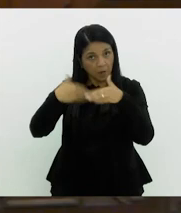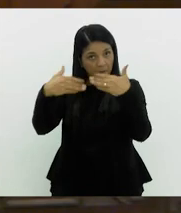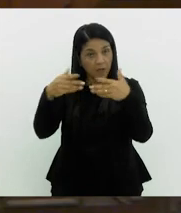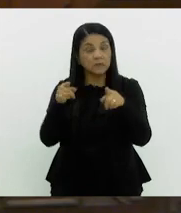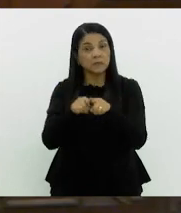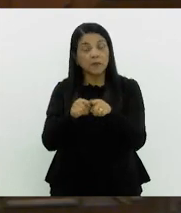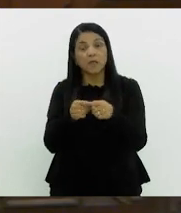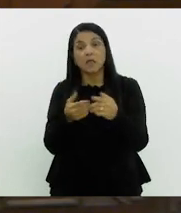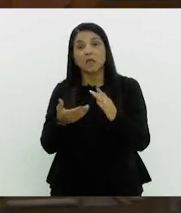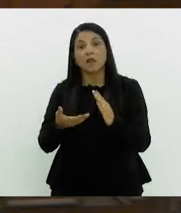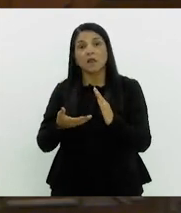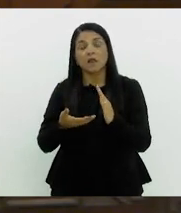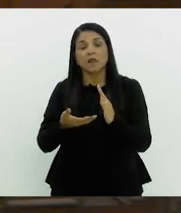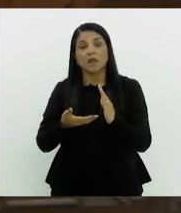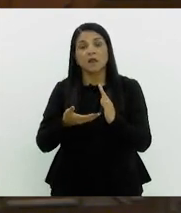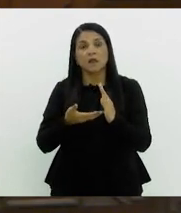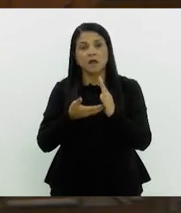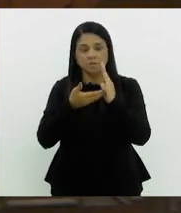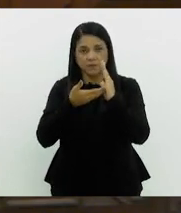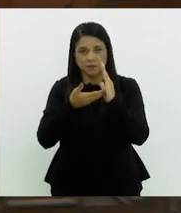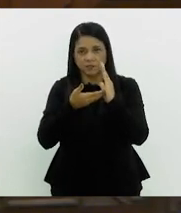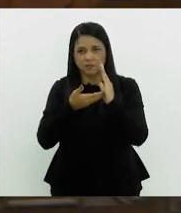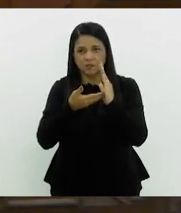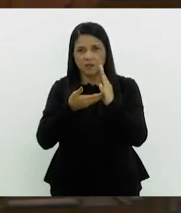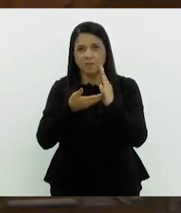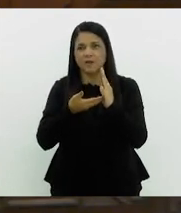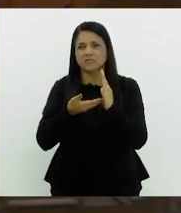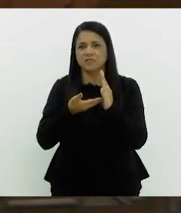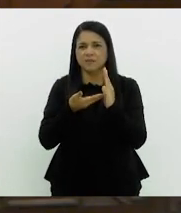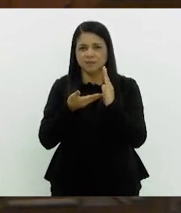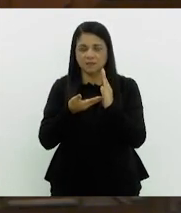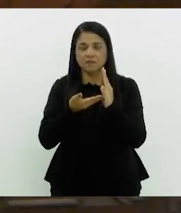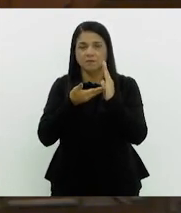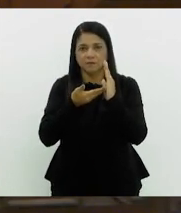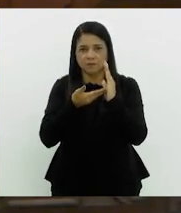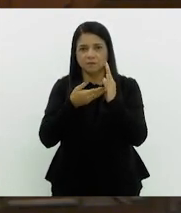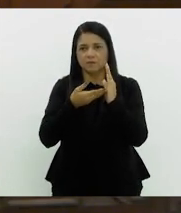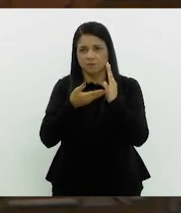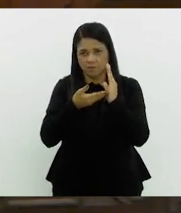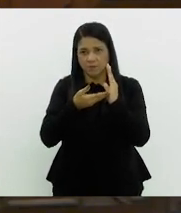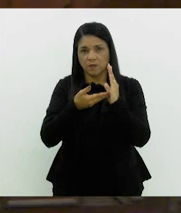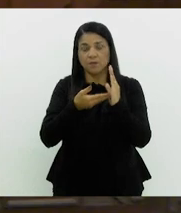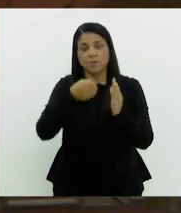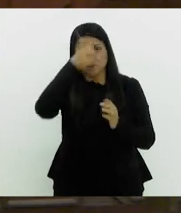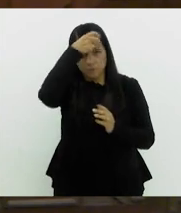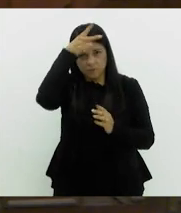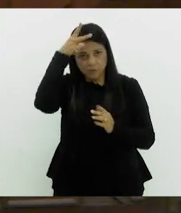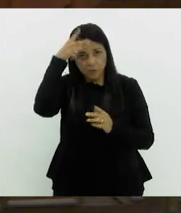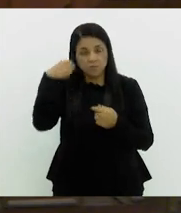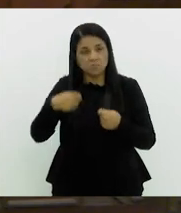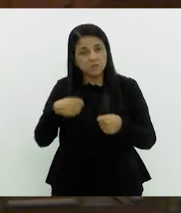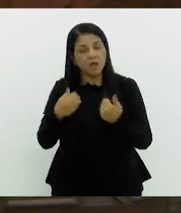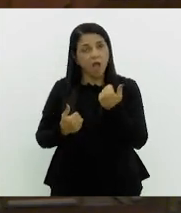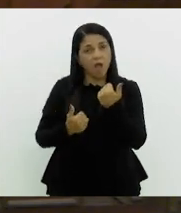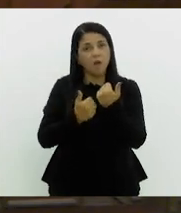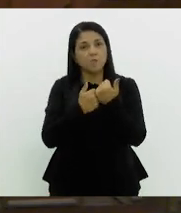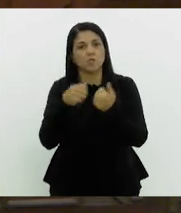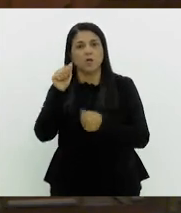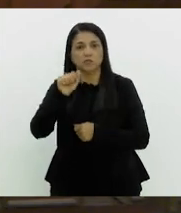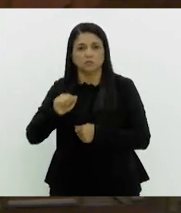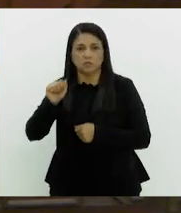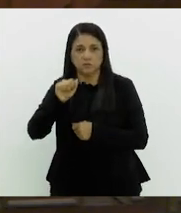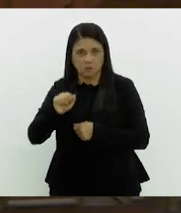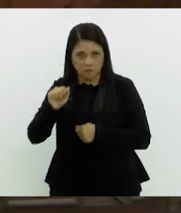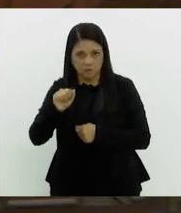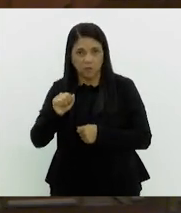nas câmaras municipais do Estado, que dependem e precisam muito de um apoio da associação para estar mais próximo delas, como em qualquer